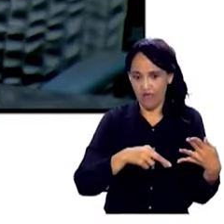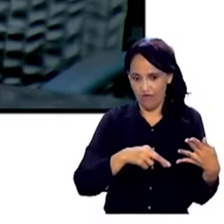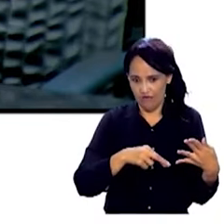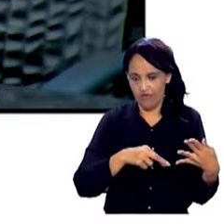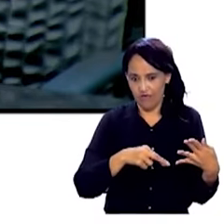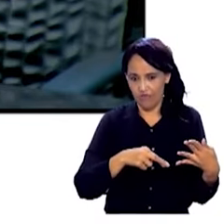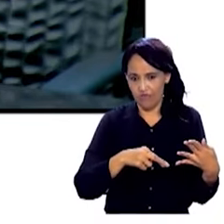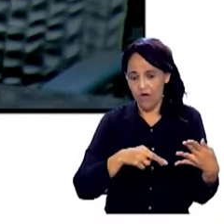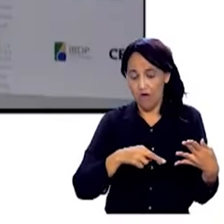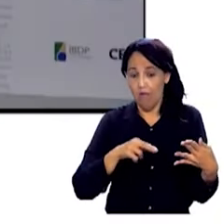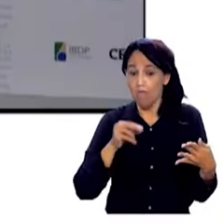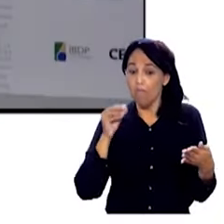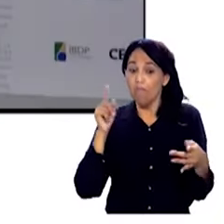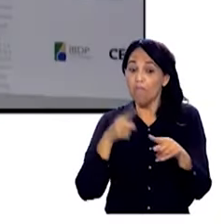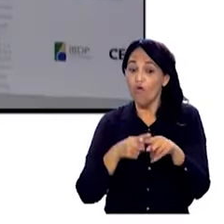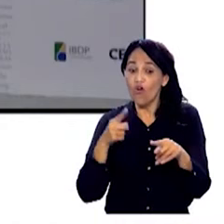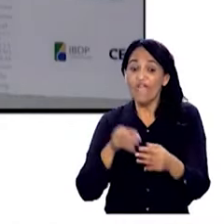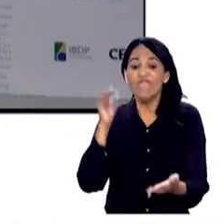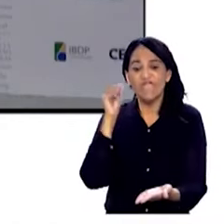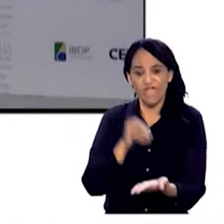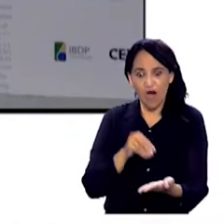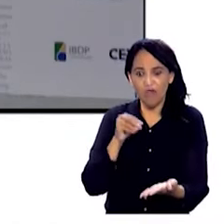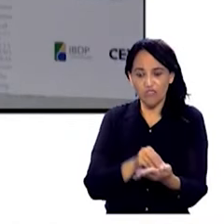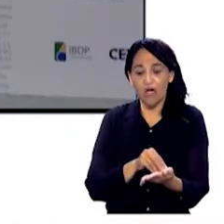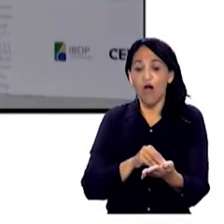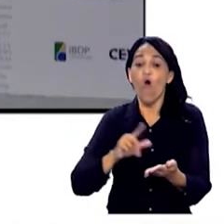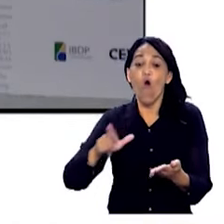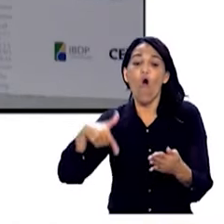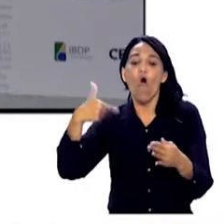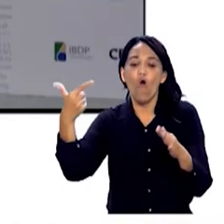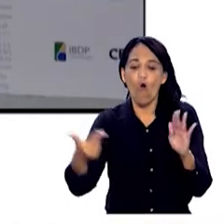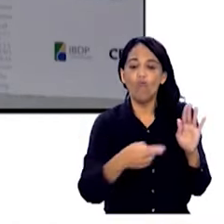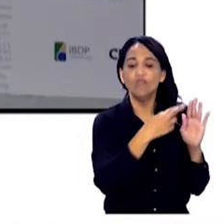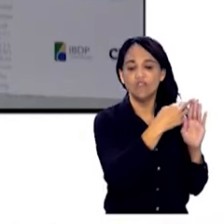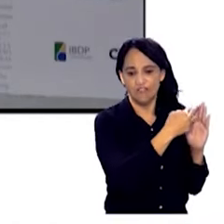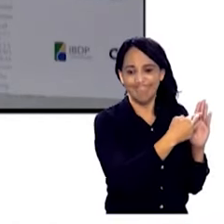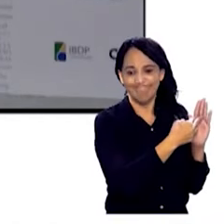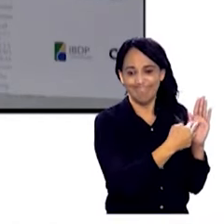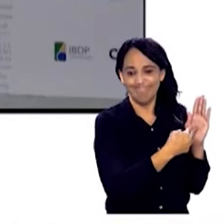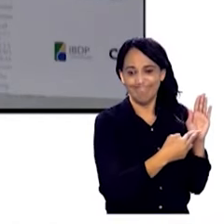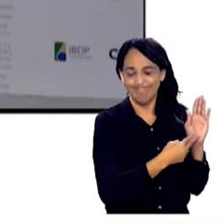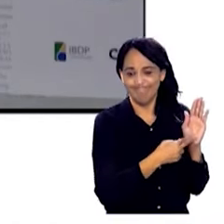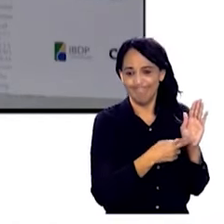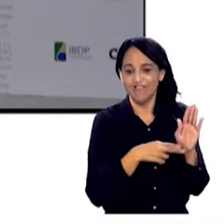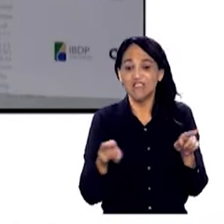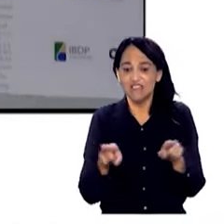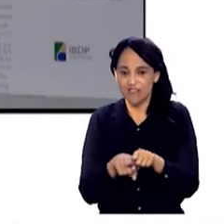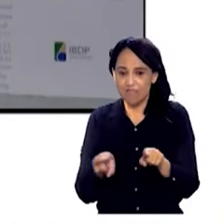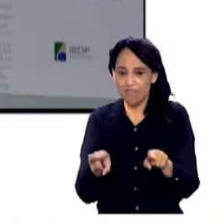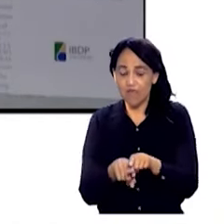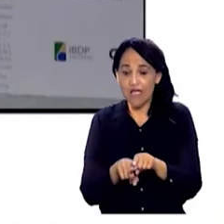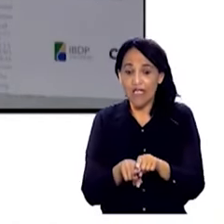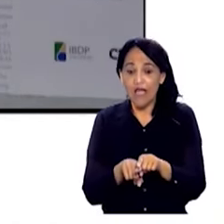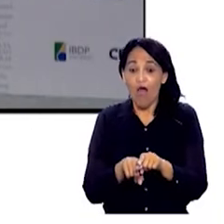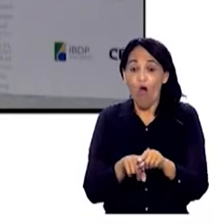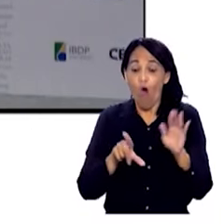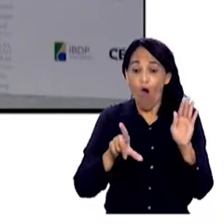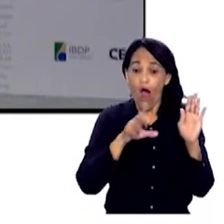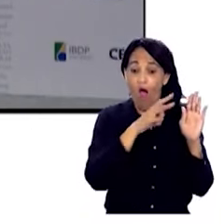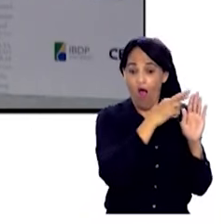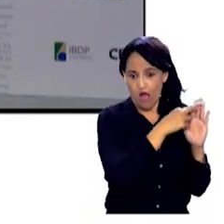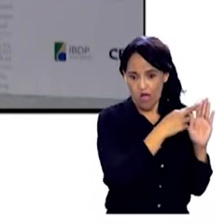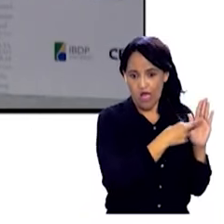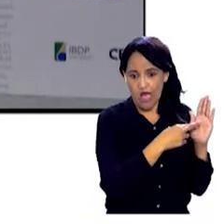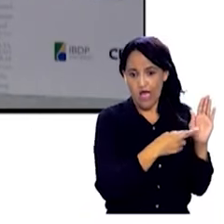eventualmente incidentes e por outro lado os filtros positivos são aqueles que instituem requisitos cujo preenchimento vão Vai resultar na